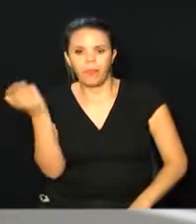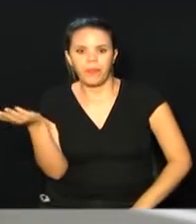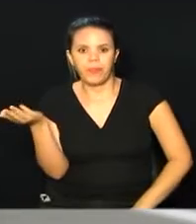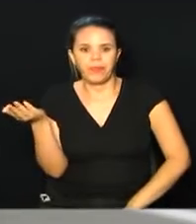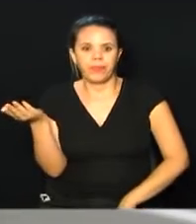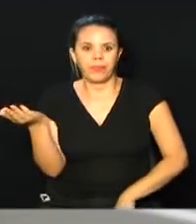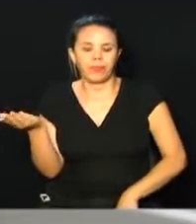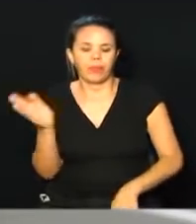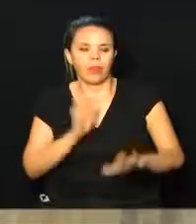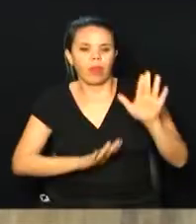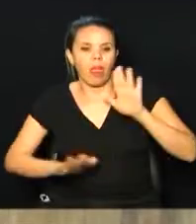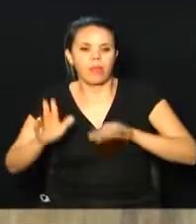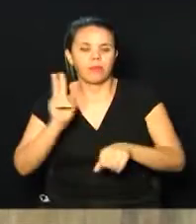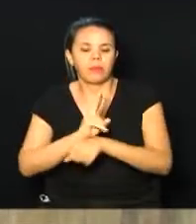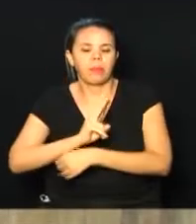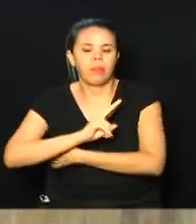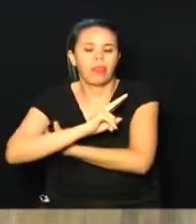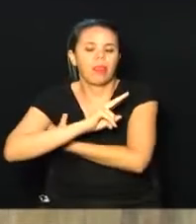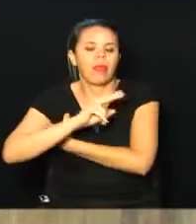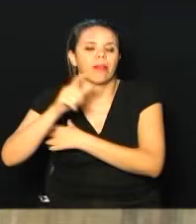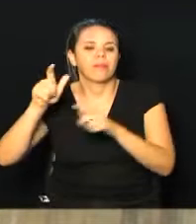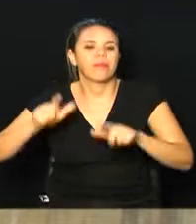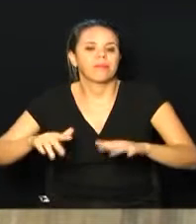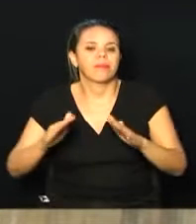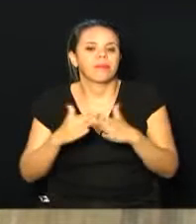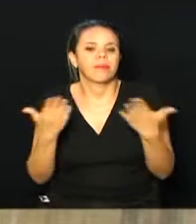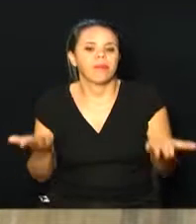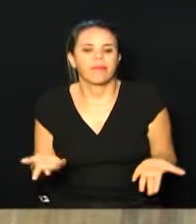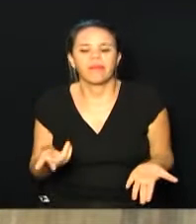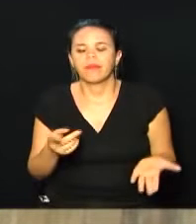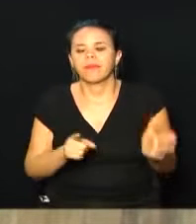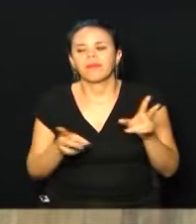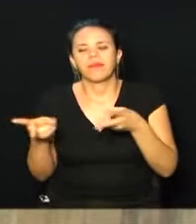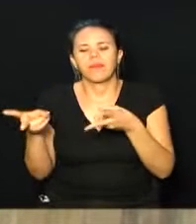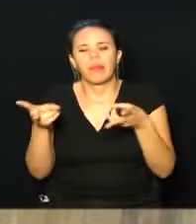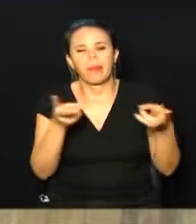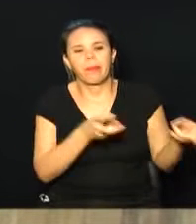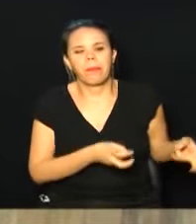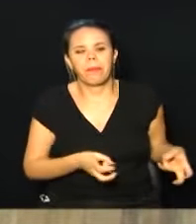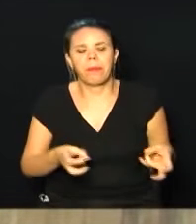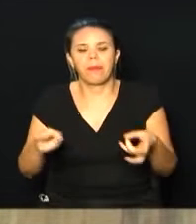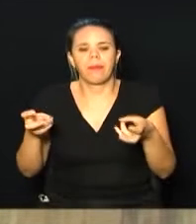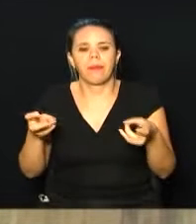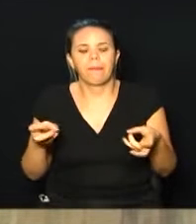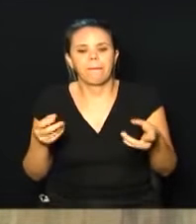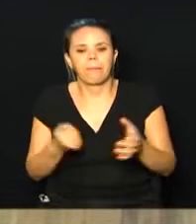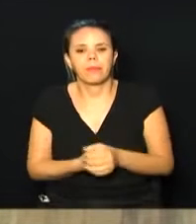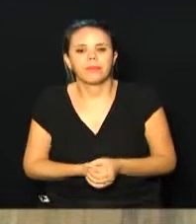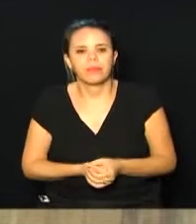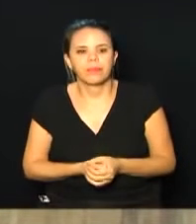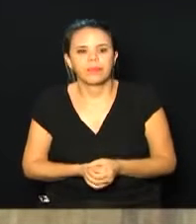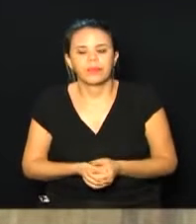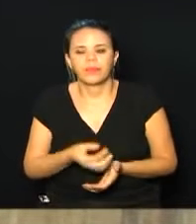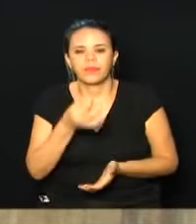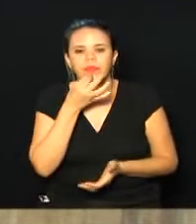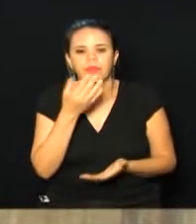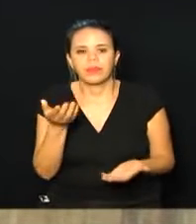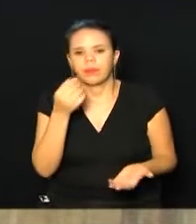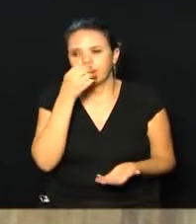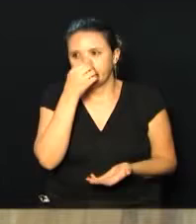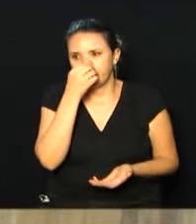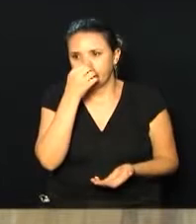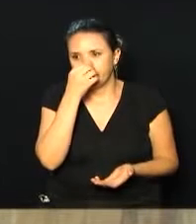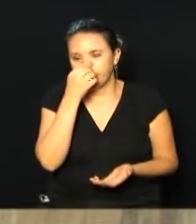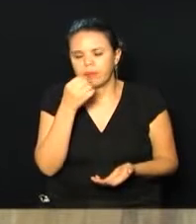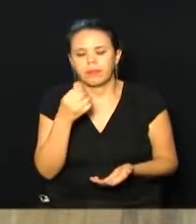né, do cuidado com o lugar que a gente mora, o que o senhor tem percebido do ponto de vista